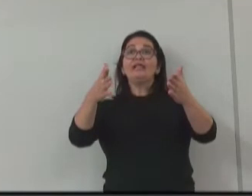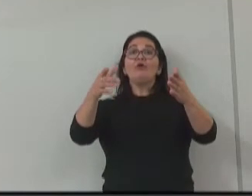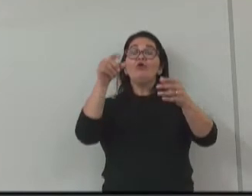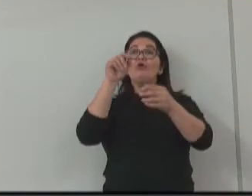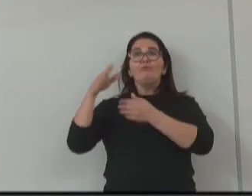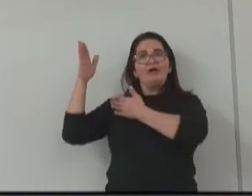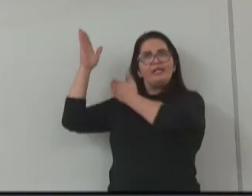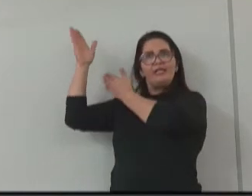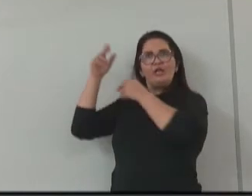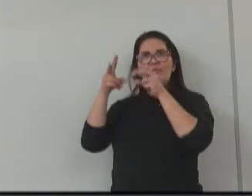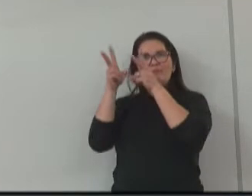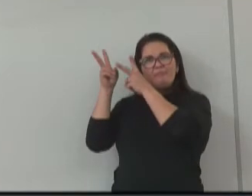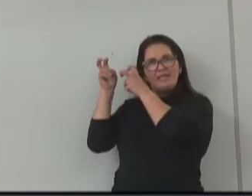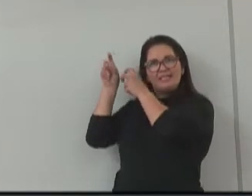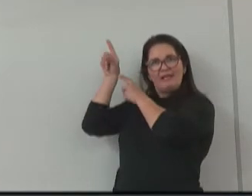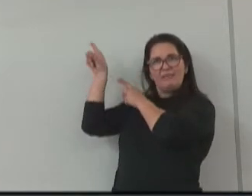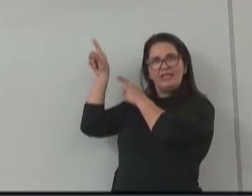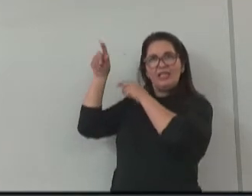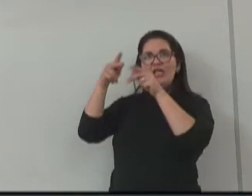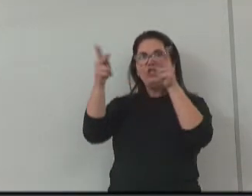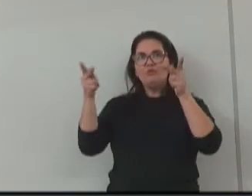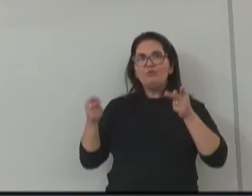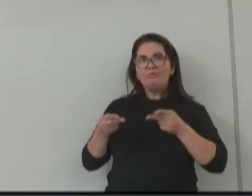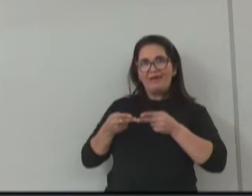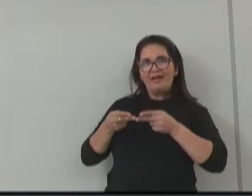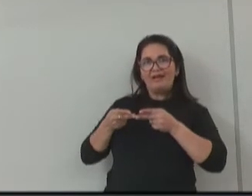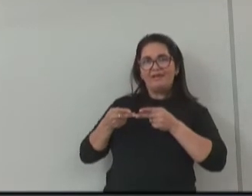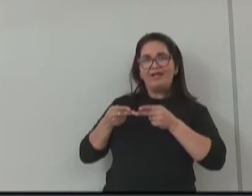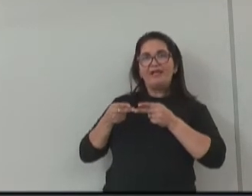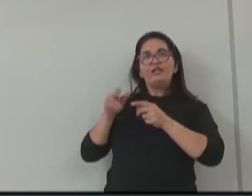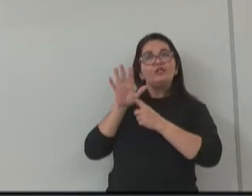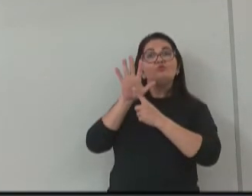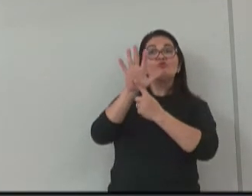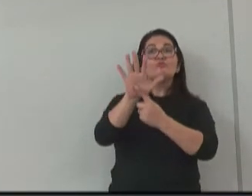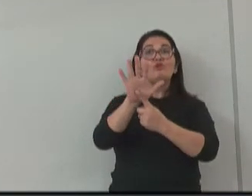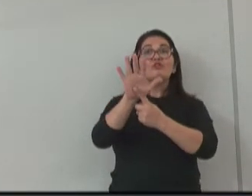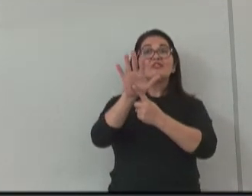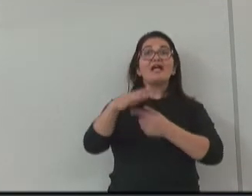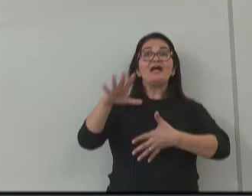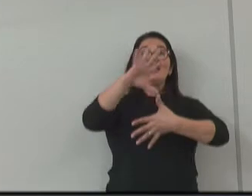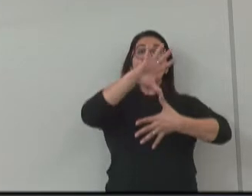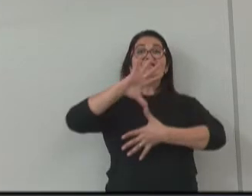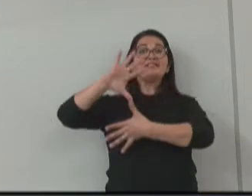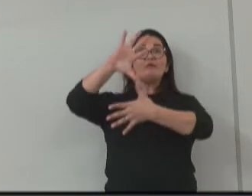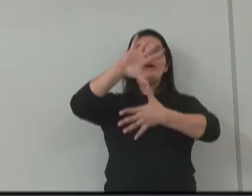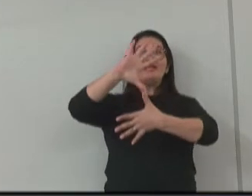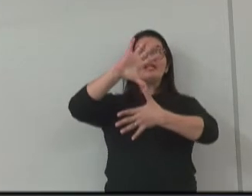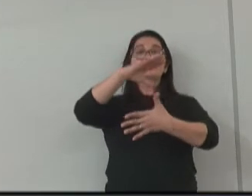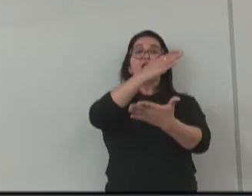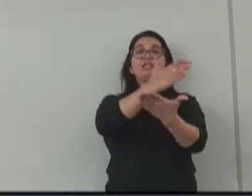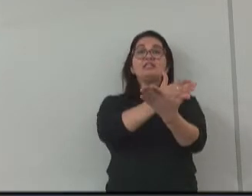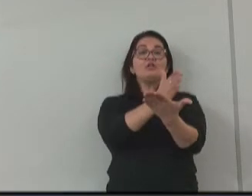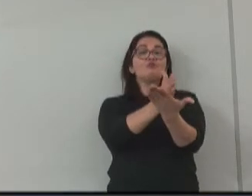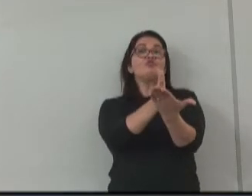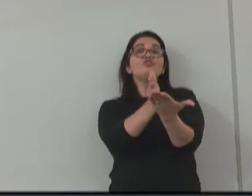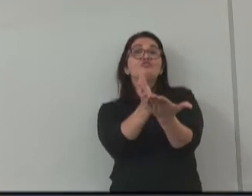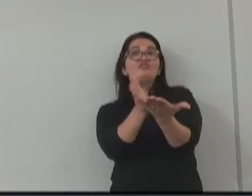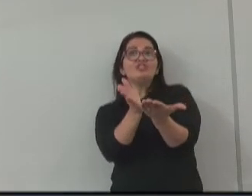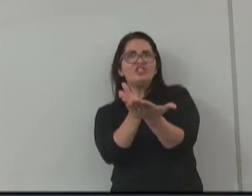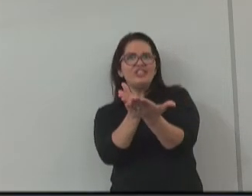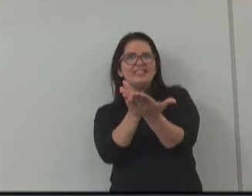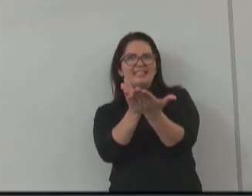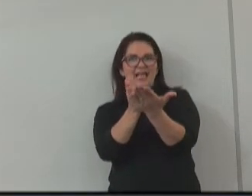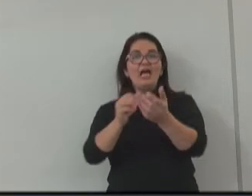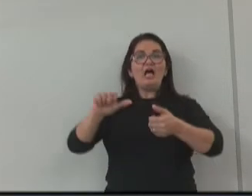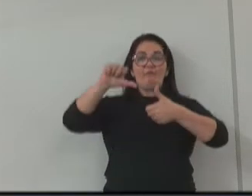mapa, ele está nos mostrando somente as Américas, porque ela é dividida em América